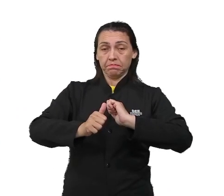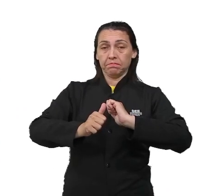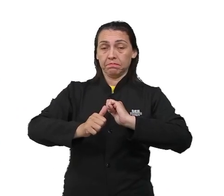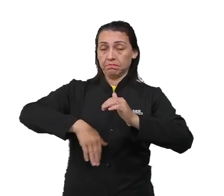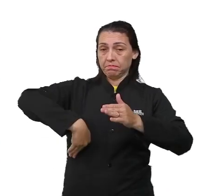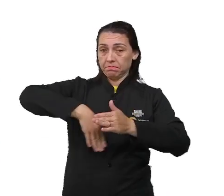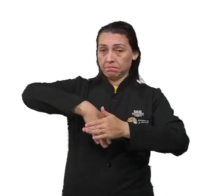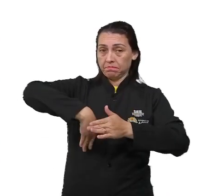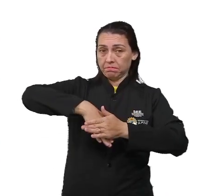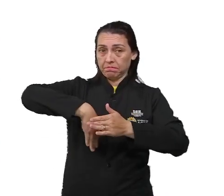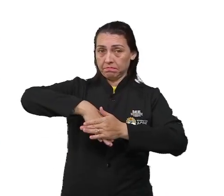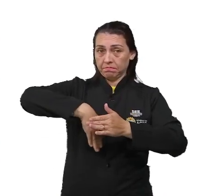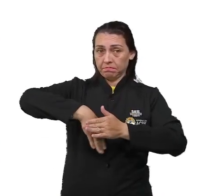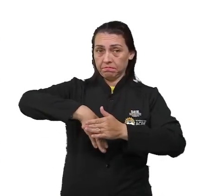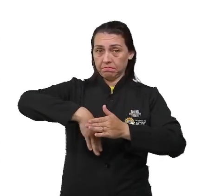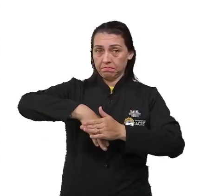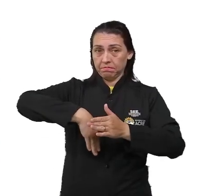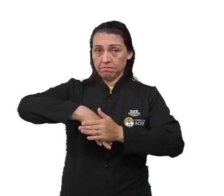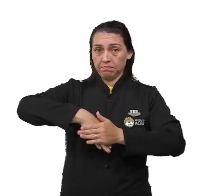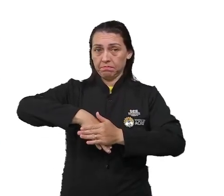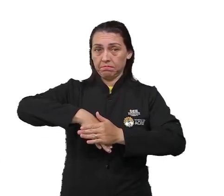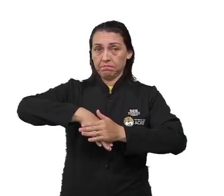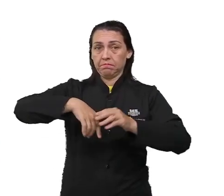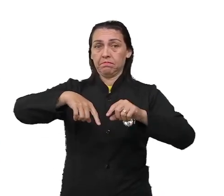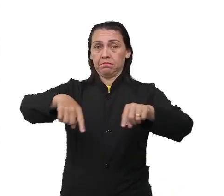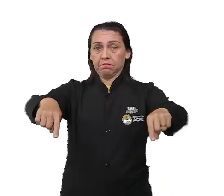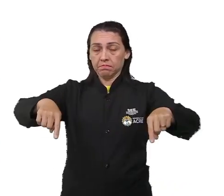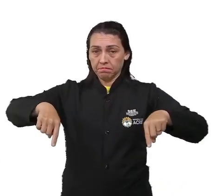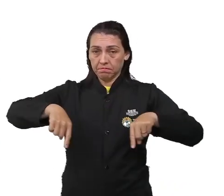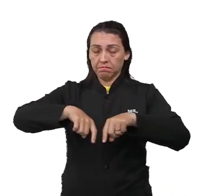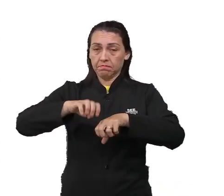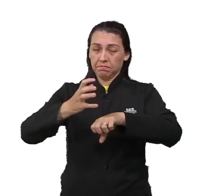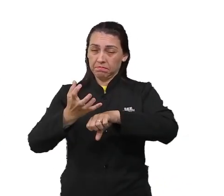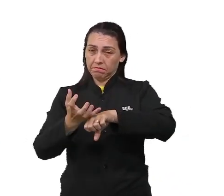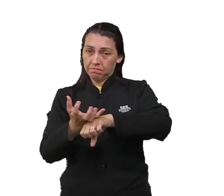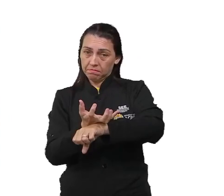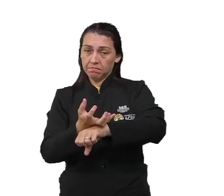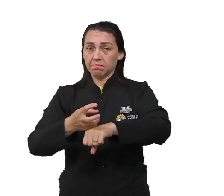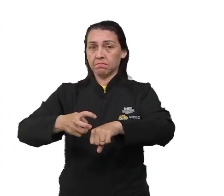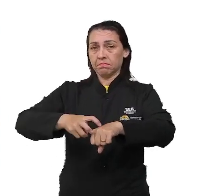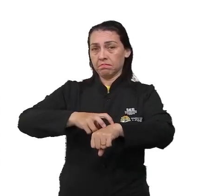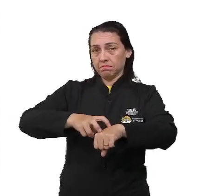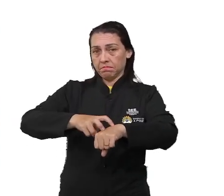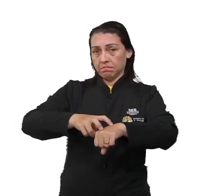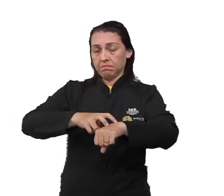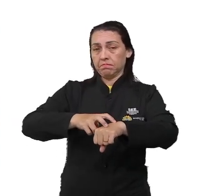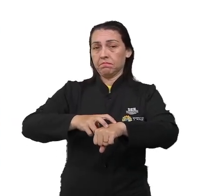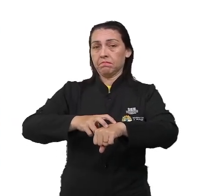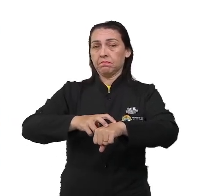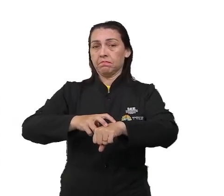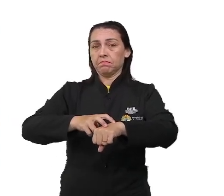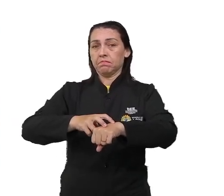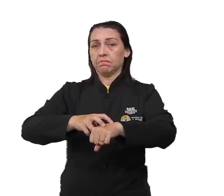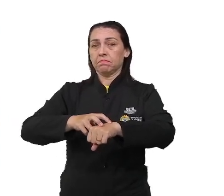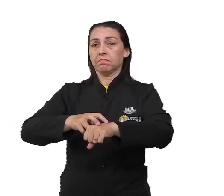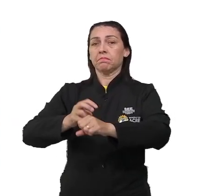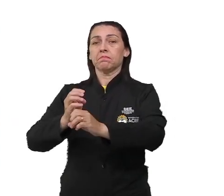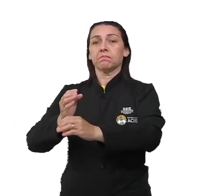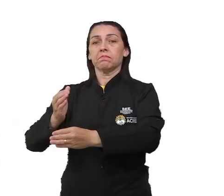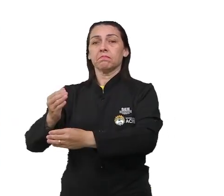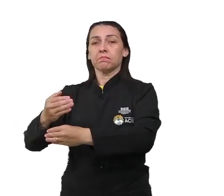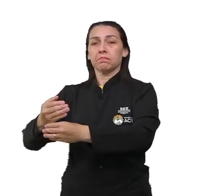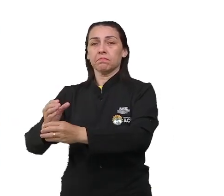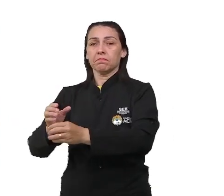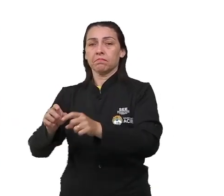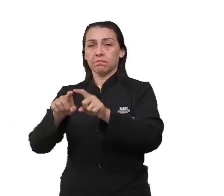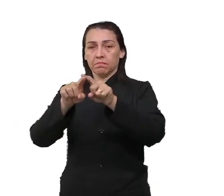Futebol. O futebol é jogado num campo retangular gramado, com uma baliza em cada lado do